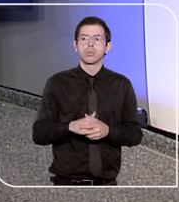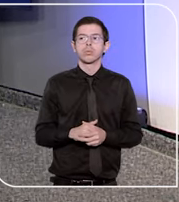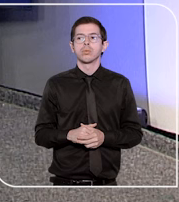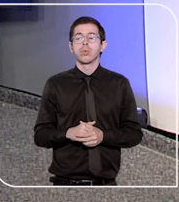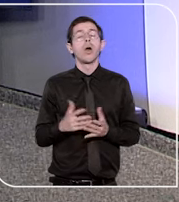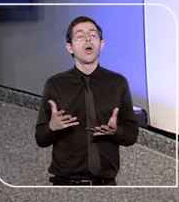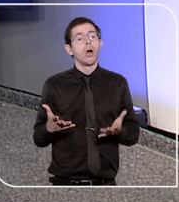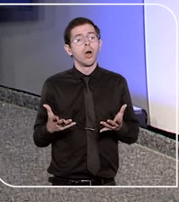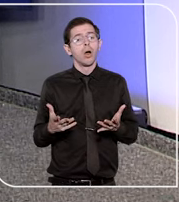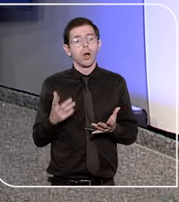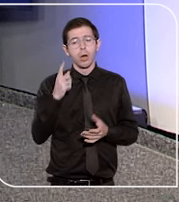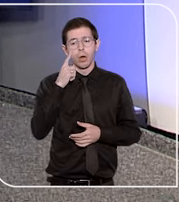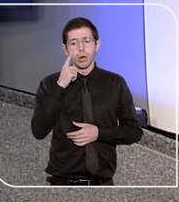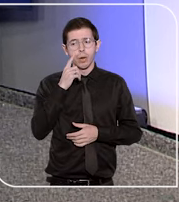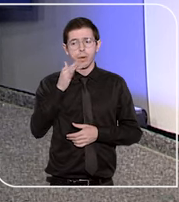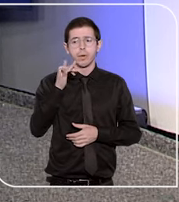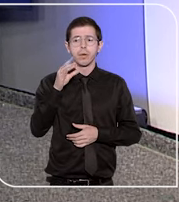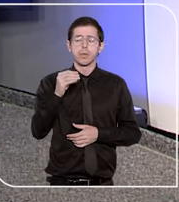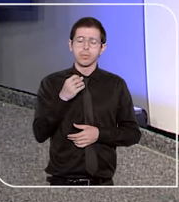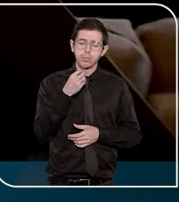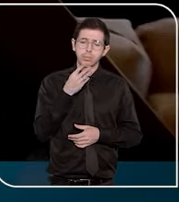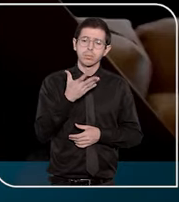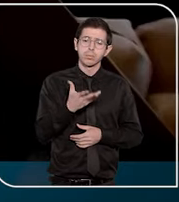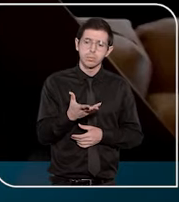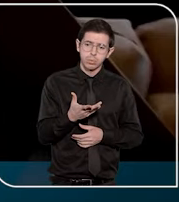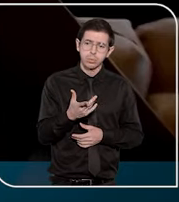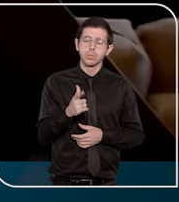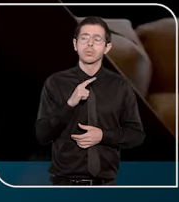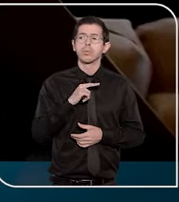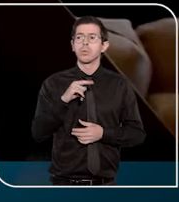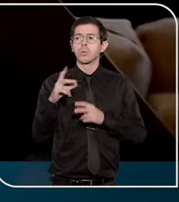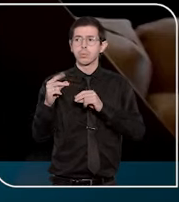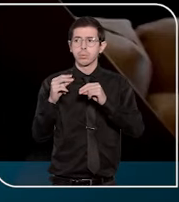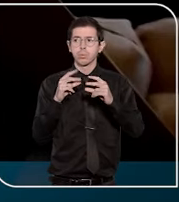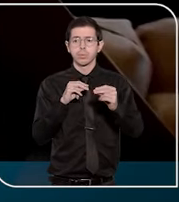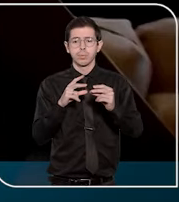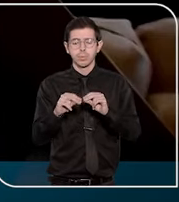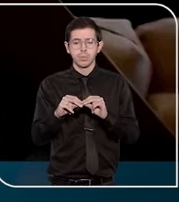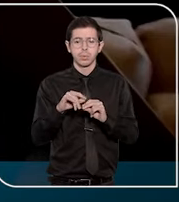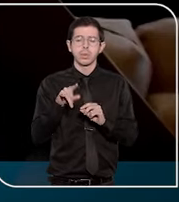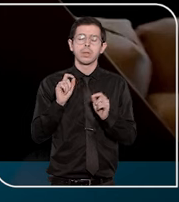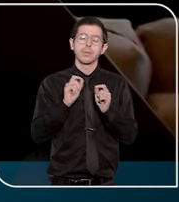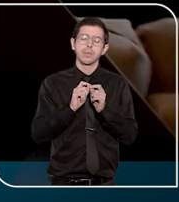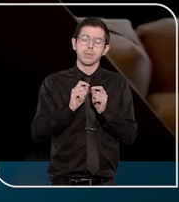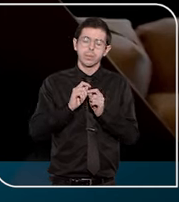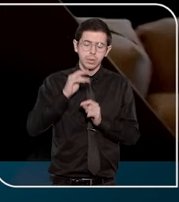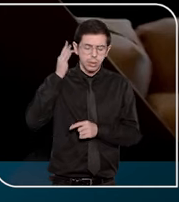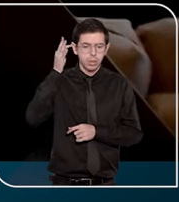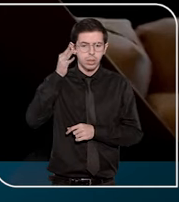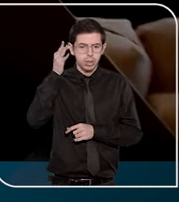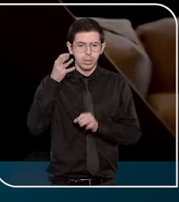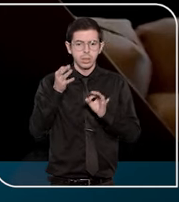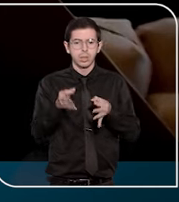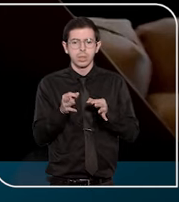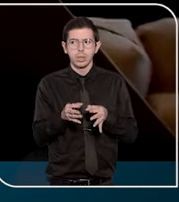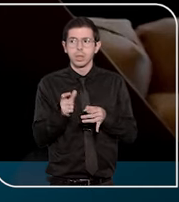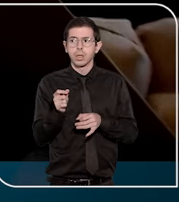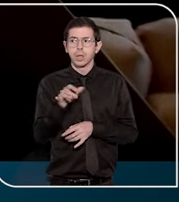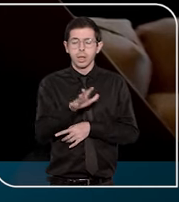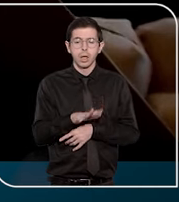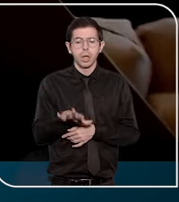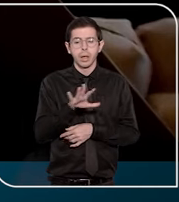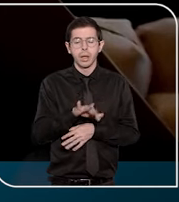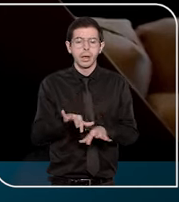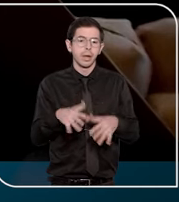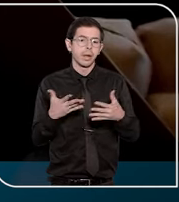Olha, Fátima, é muito bacana a gente ter a oportunidade de trocar essa ideia aqui, que é feita em tese, né? É um ambiente,